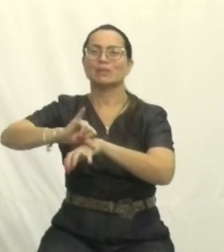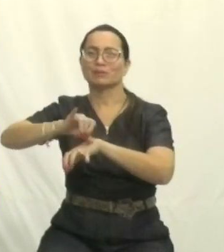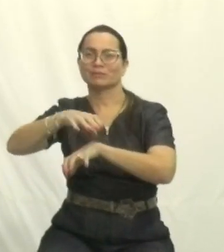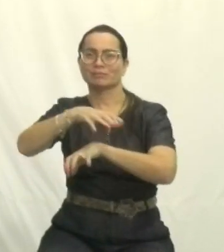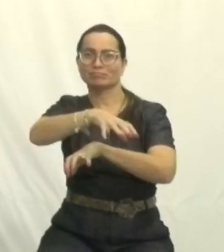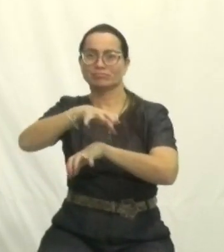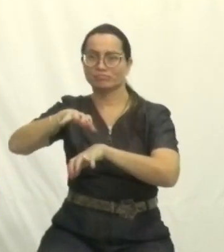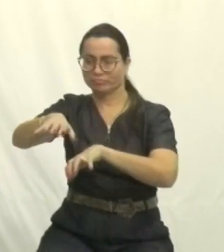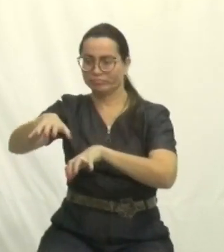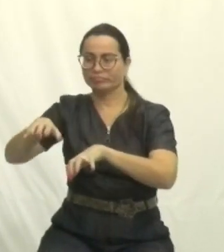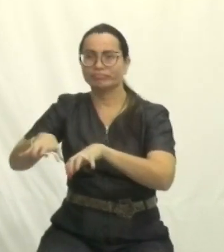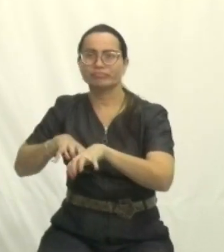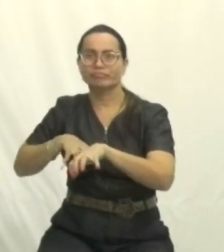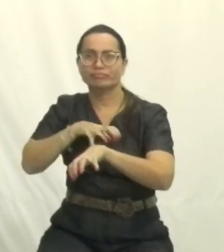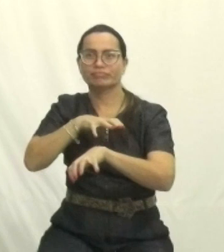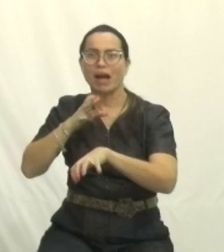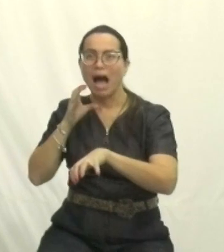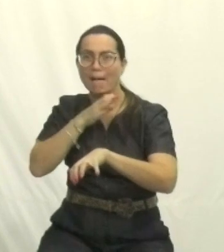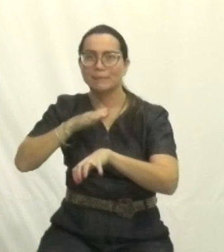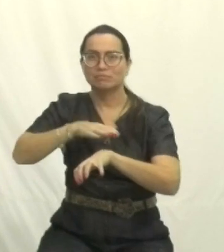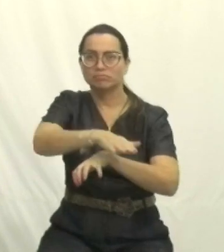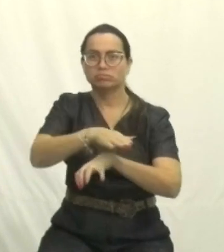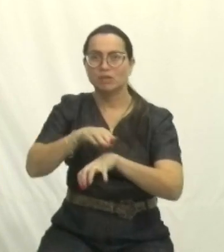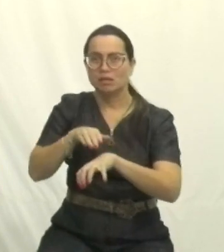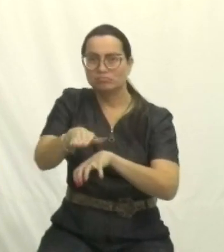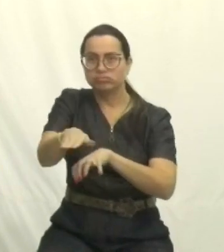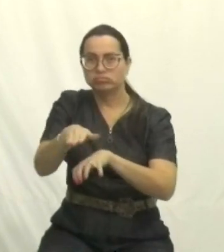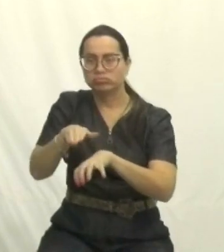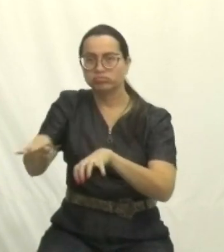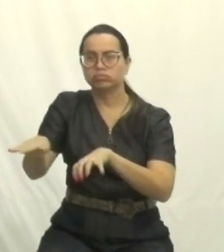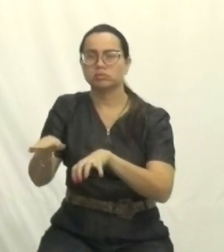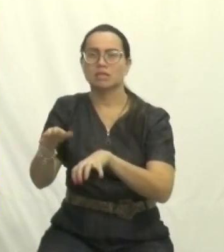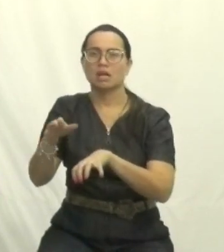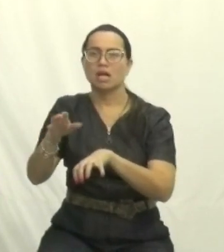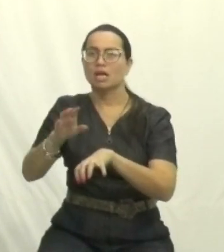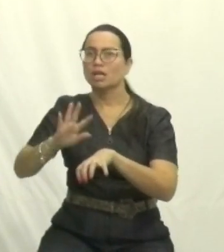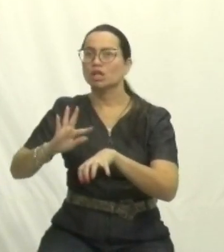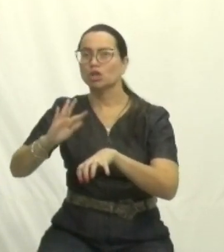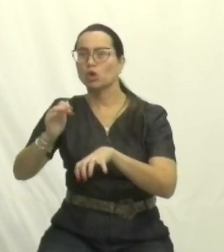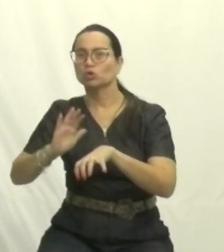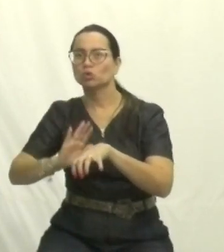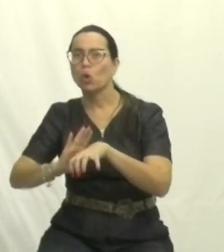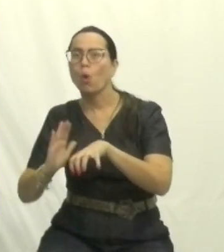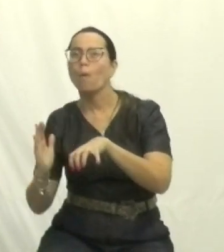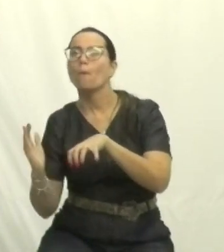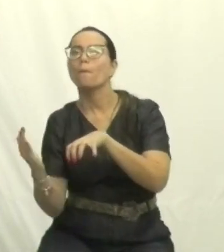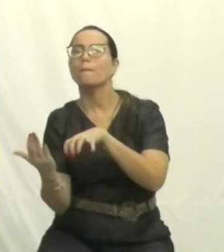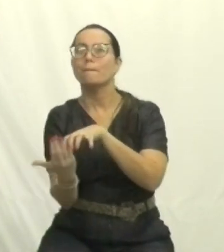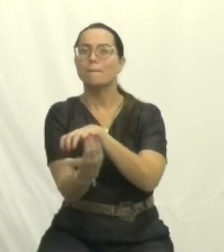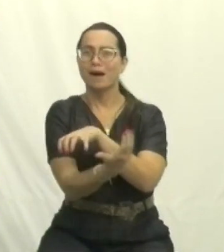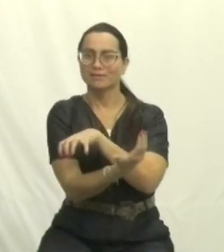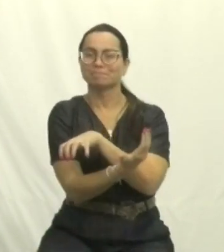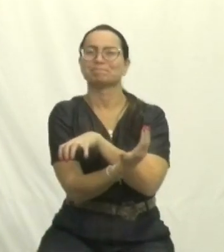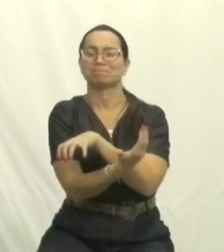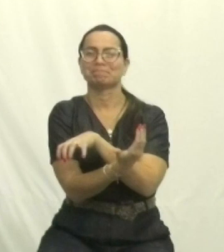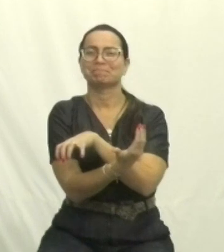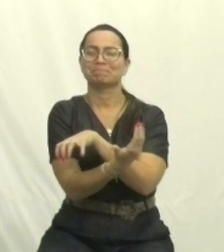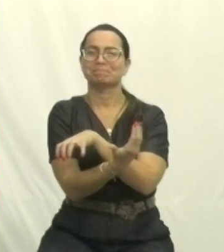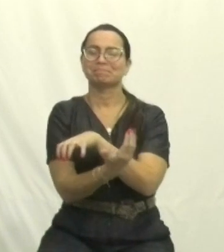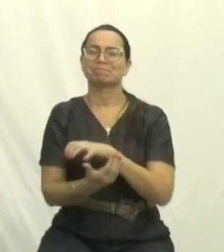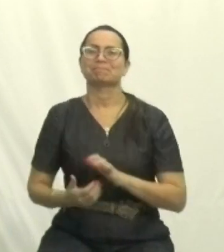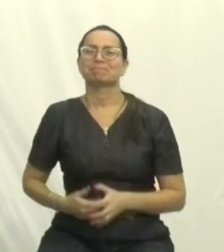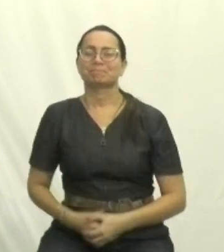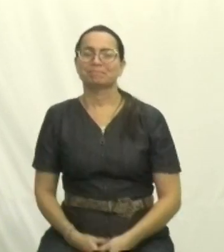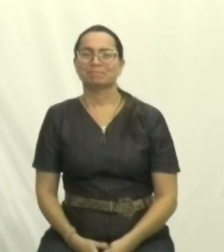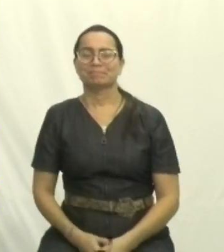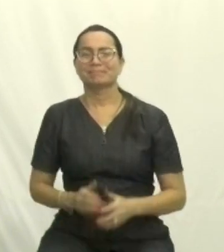4 minutos, na Próspera, mais uns 5 minutos, o Comerciário e Centro ali próximo, Siderópolis, que a gente atende, praticamente a gente só vai numa linha